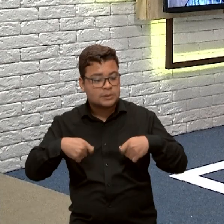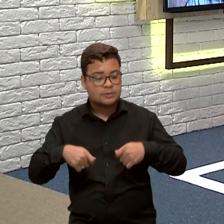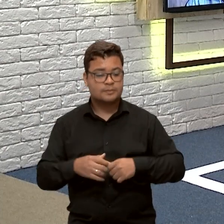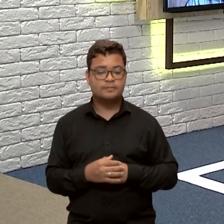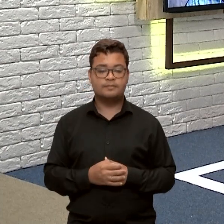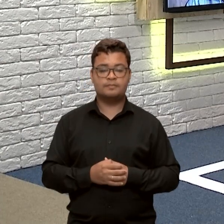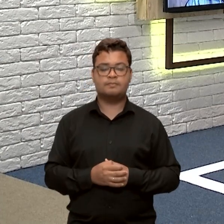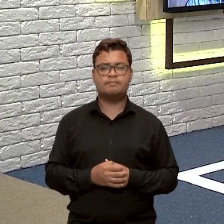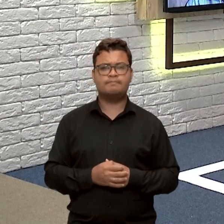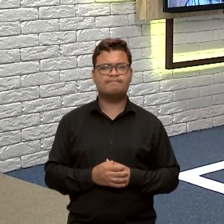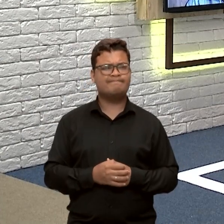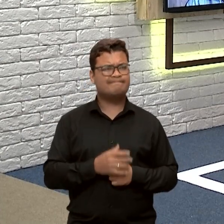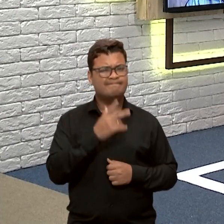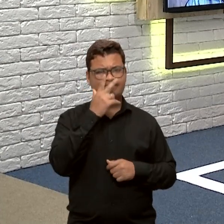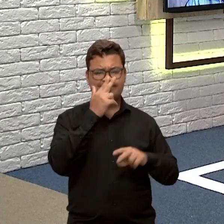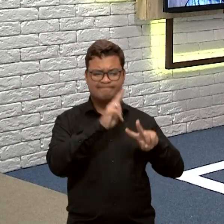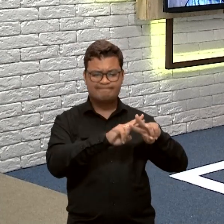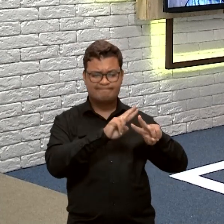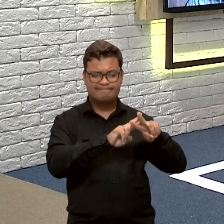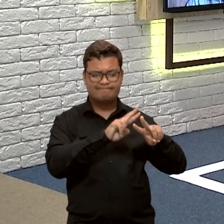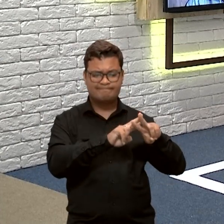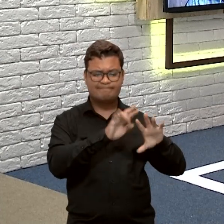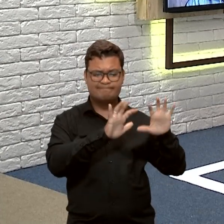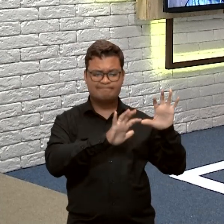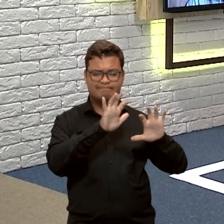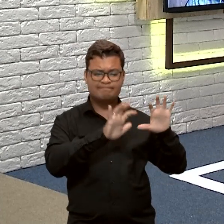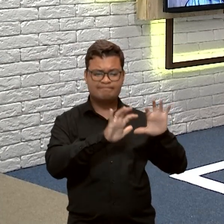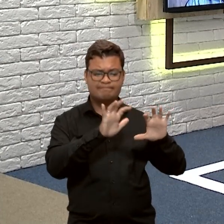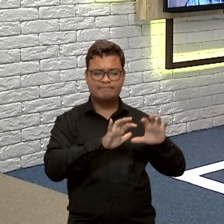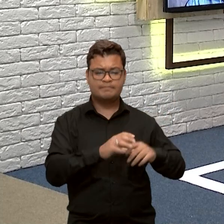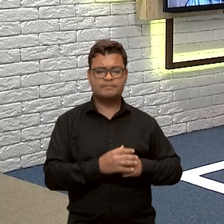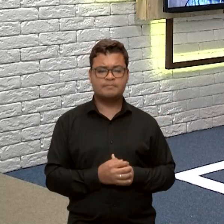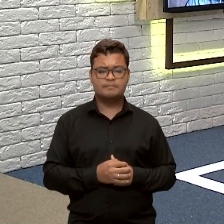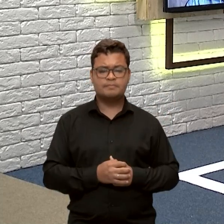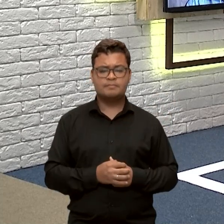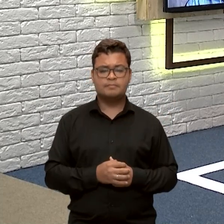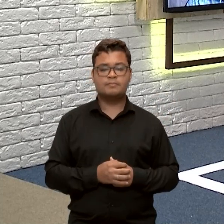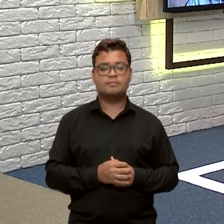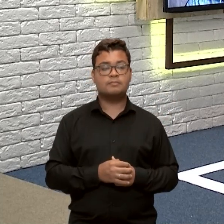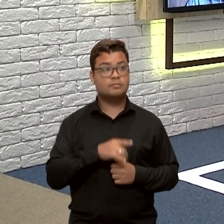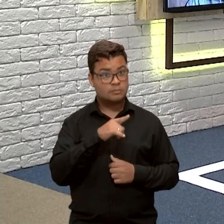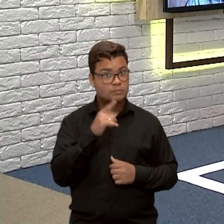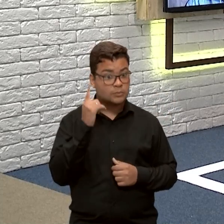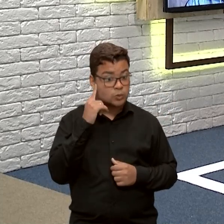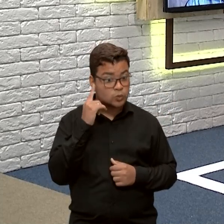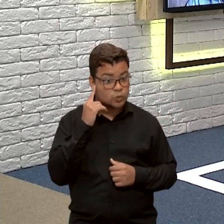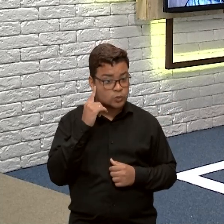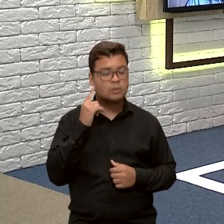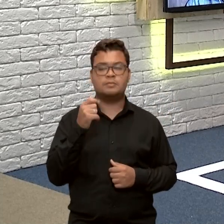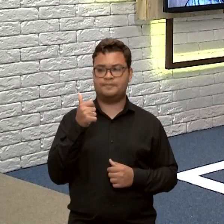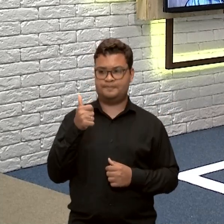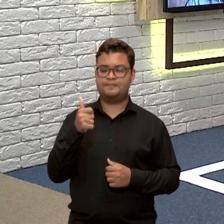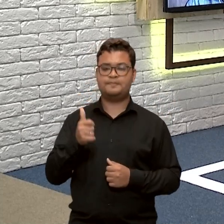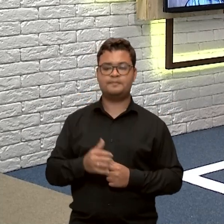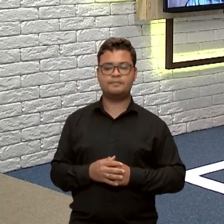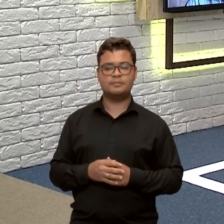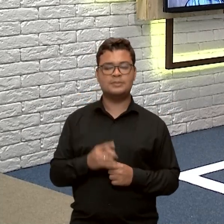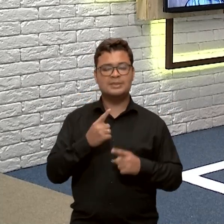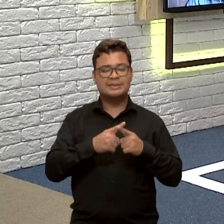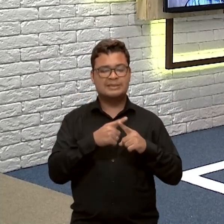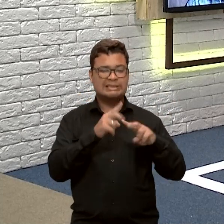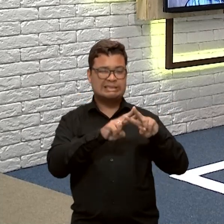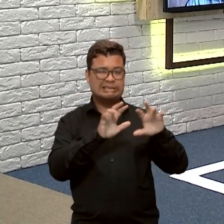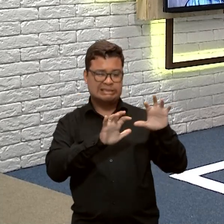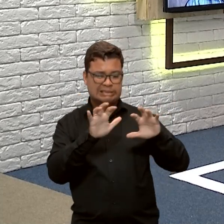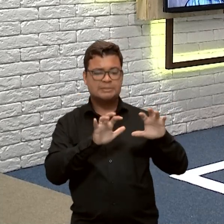só o diagnóstico, do ponto de vista epidemiológico, mas também do ponto de vista de conduta clínica. Saber quando que é sinal de gravidade, quando precisa internar, para